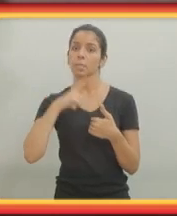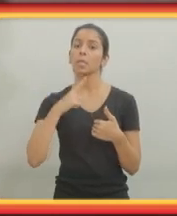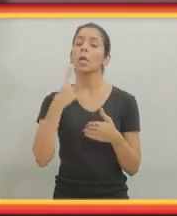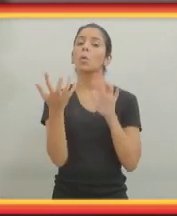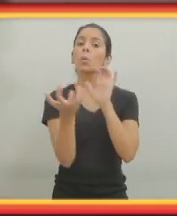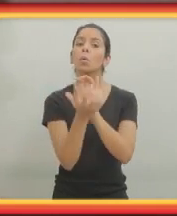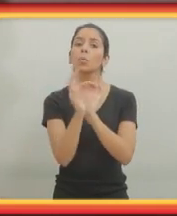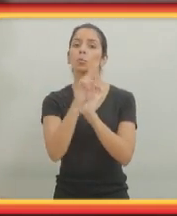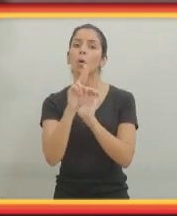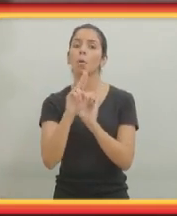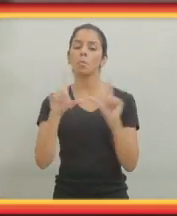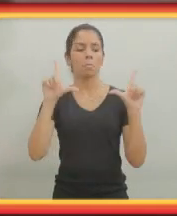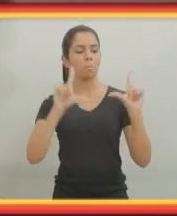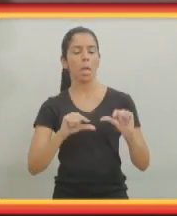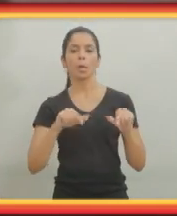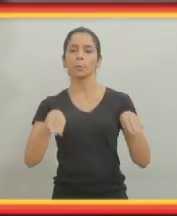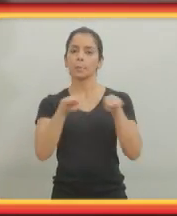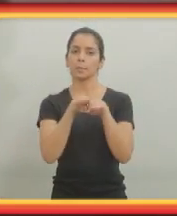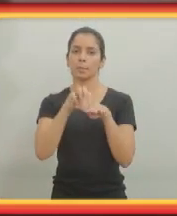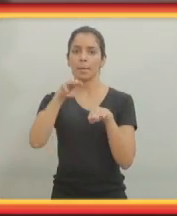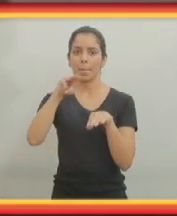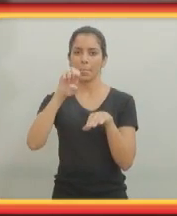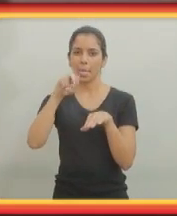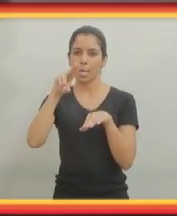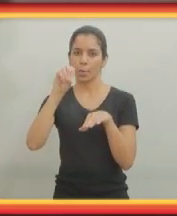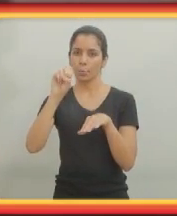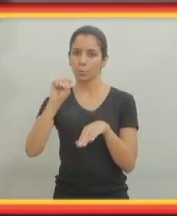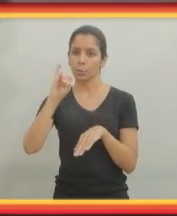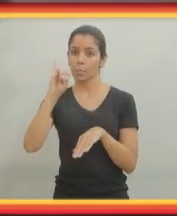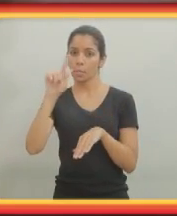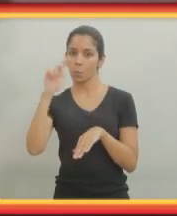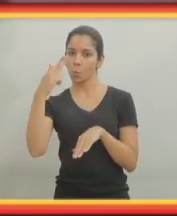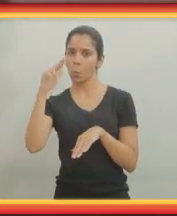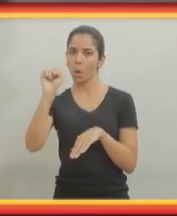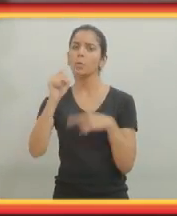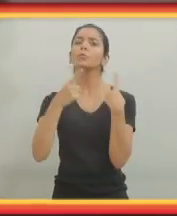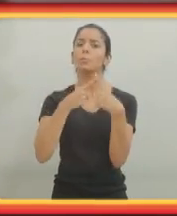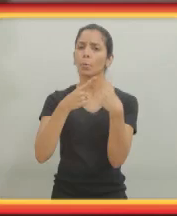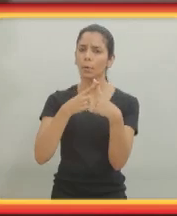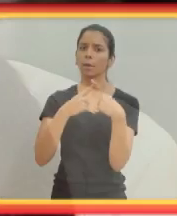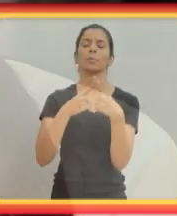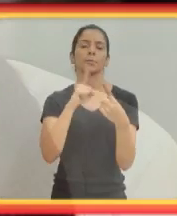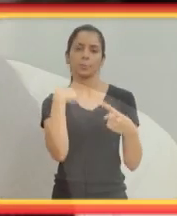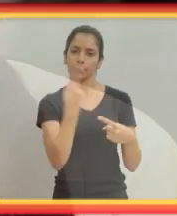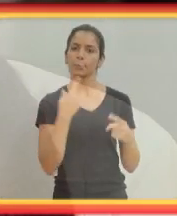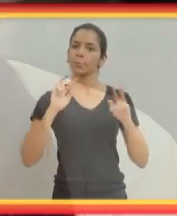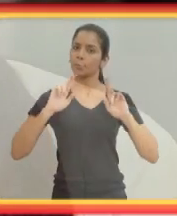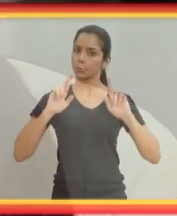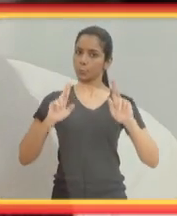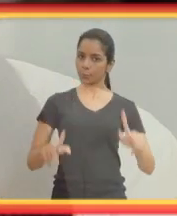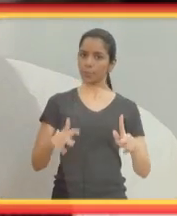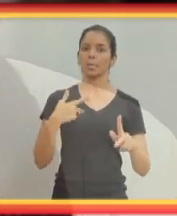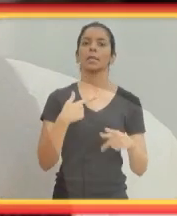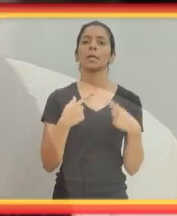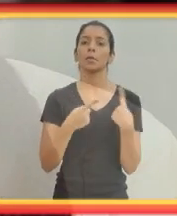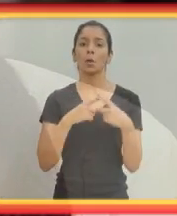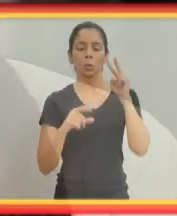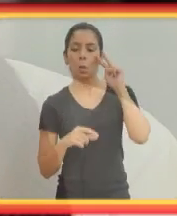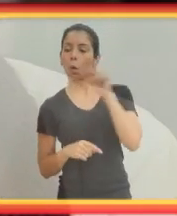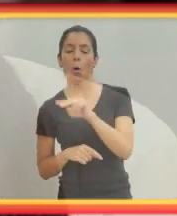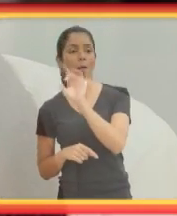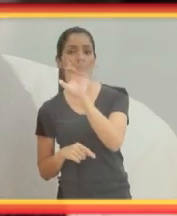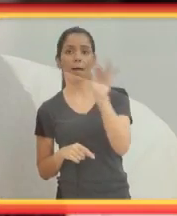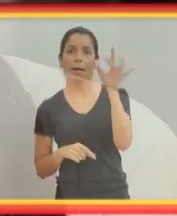chamado Menos Iguais. Por que Menos Iguais? Porque todos somos diferentes. E quando a gente olha para cada